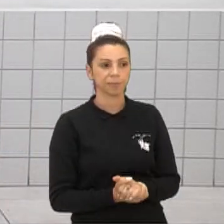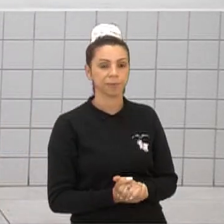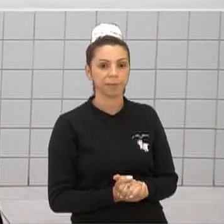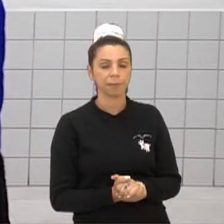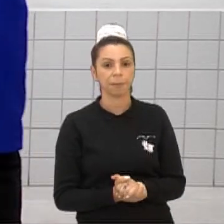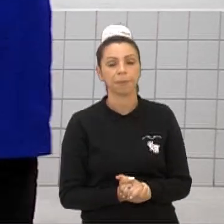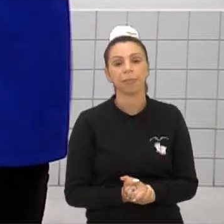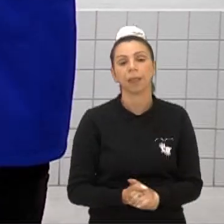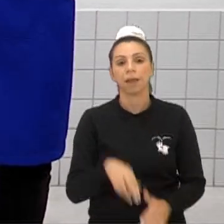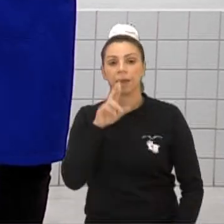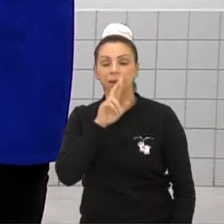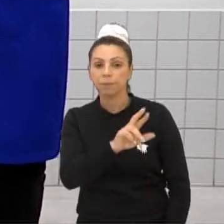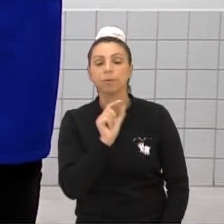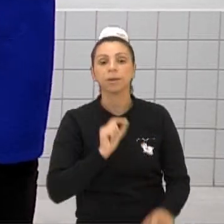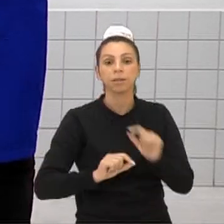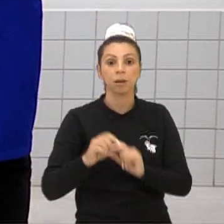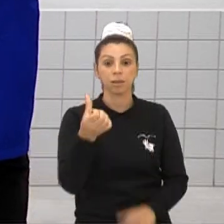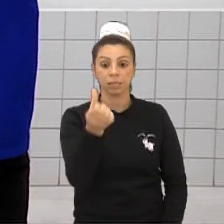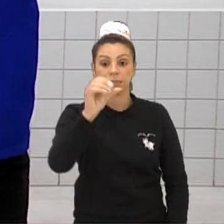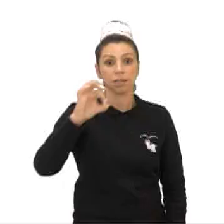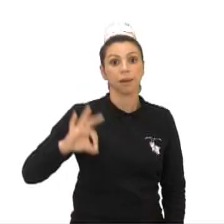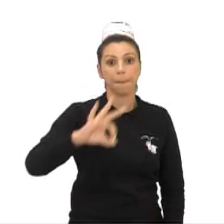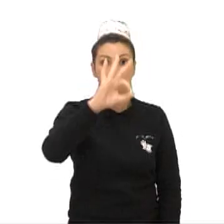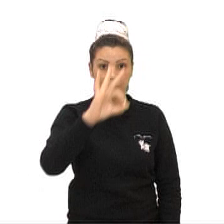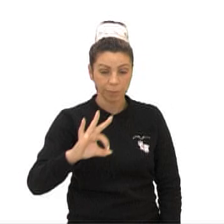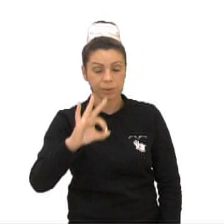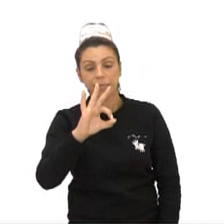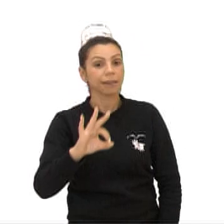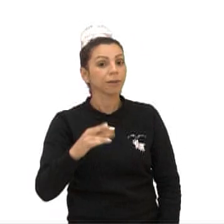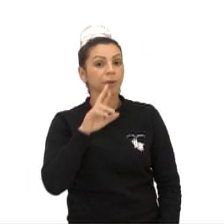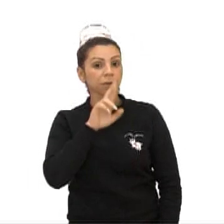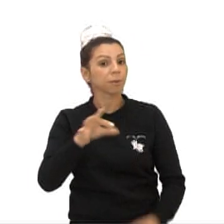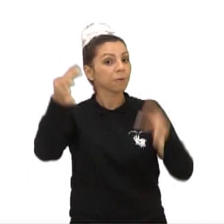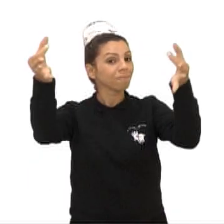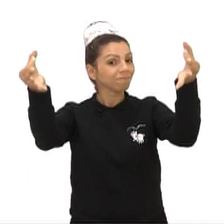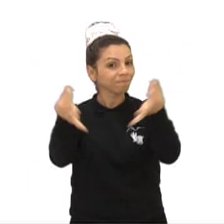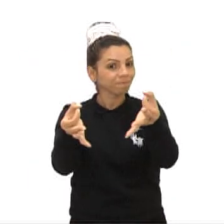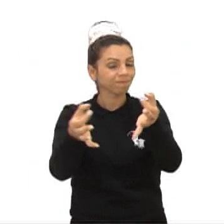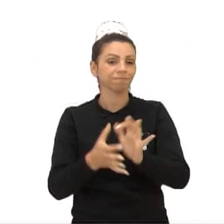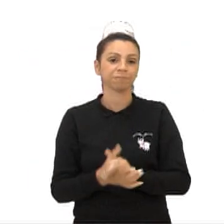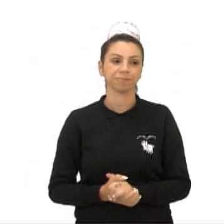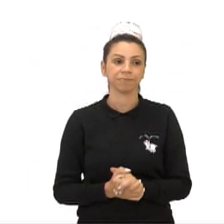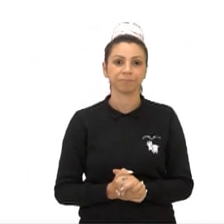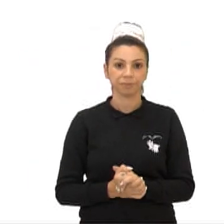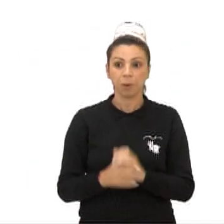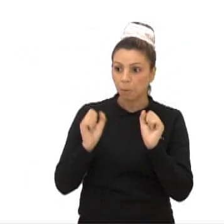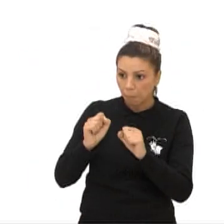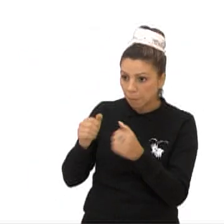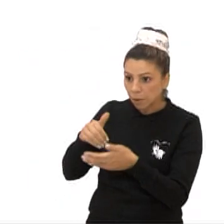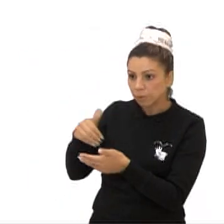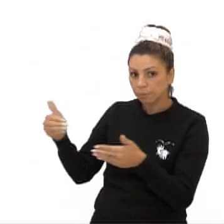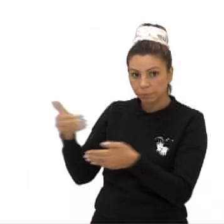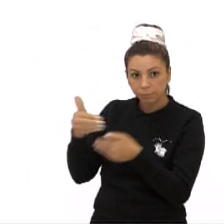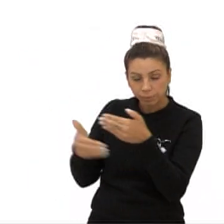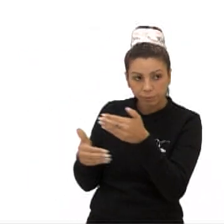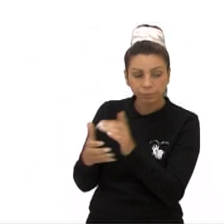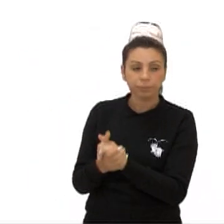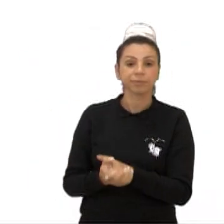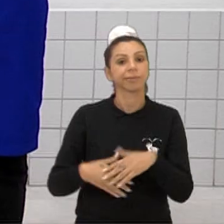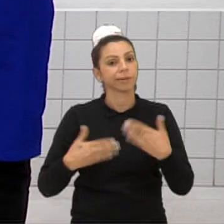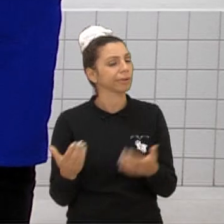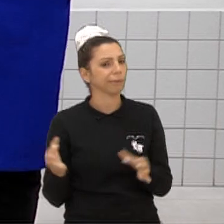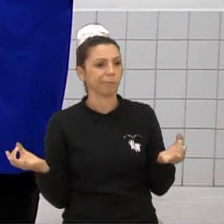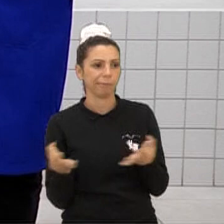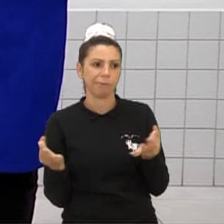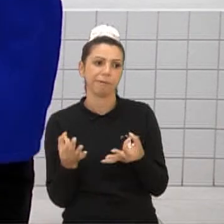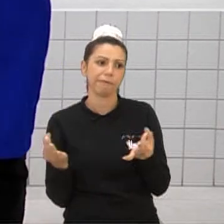quiz, 60% acertaram. Vamos lá, professor. Vamos lá. Pode passar. Exatamente, é um urinol, não tem nem o